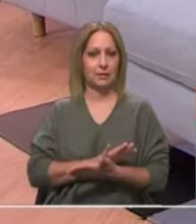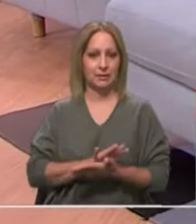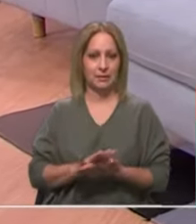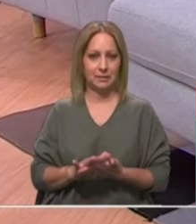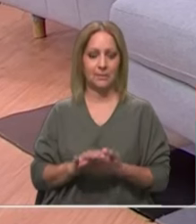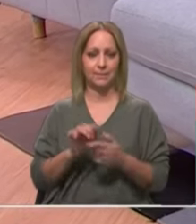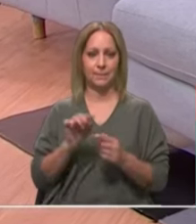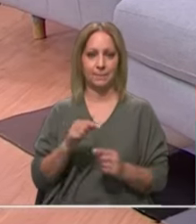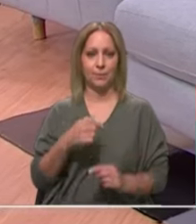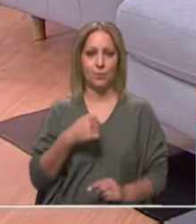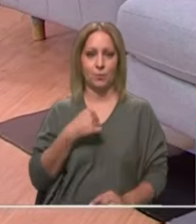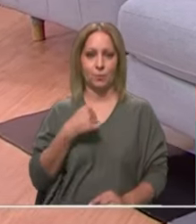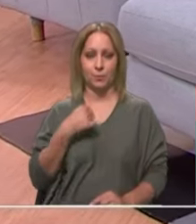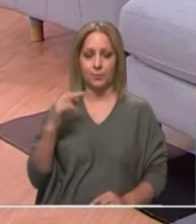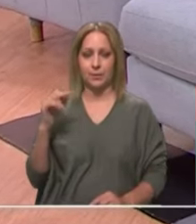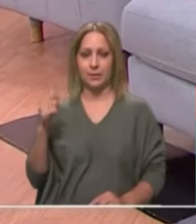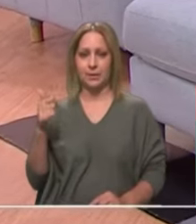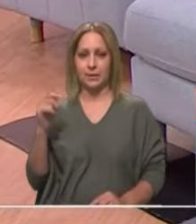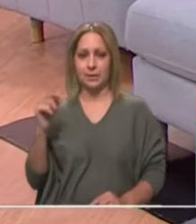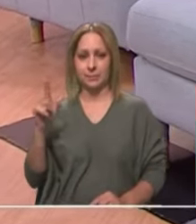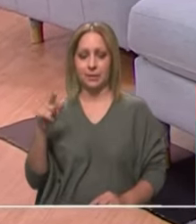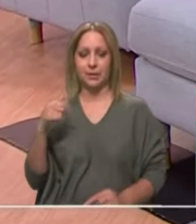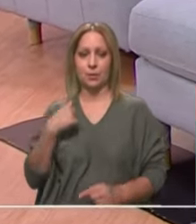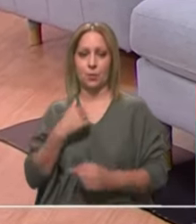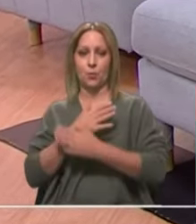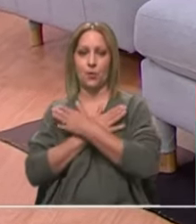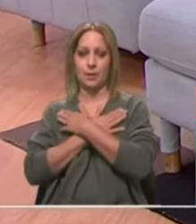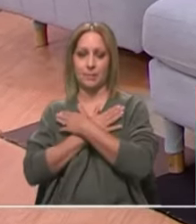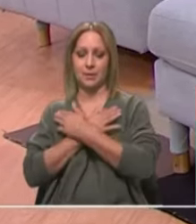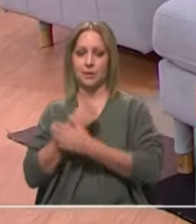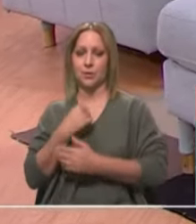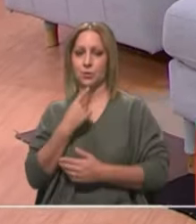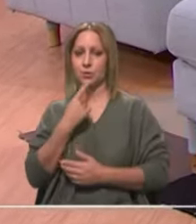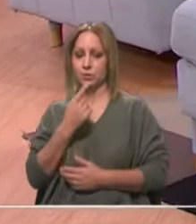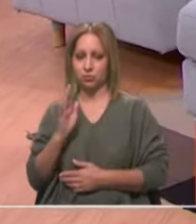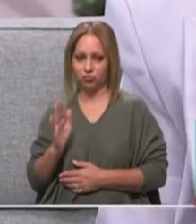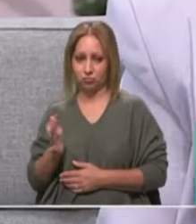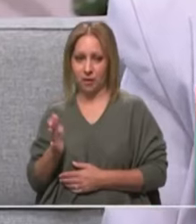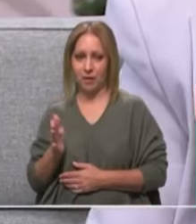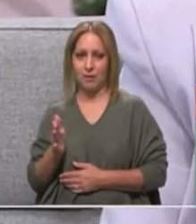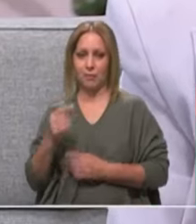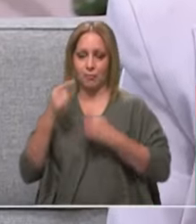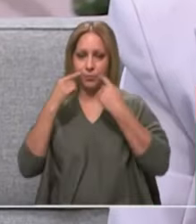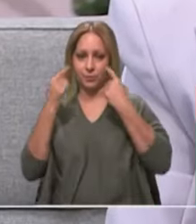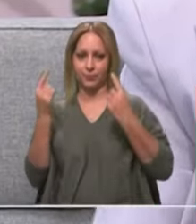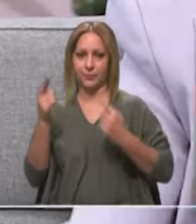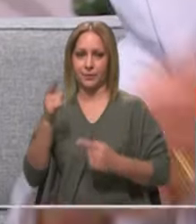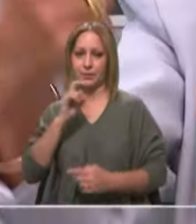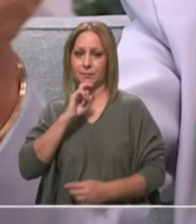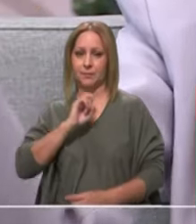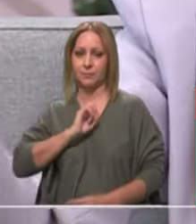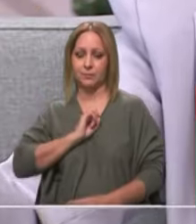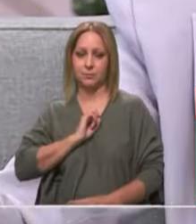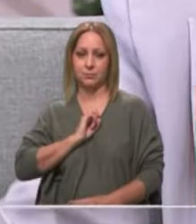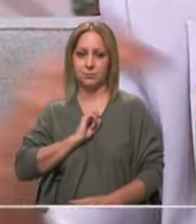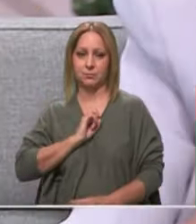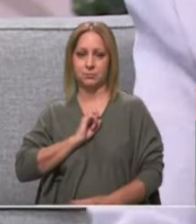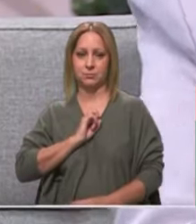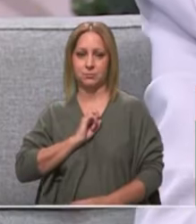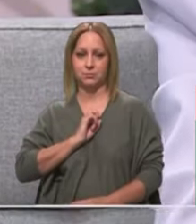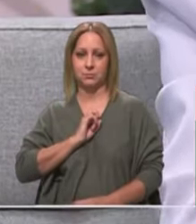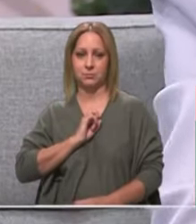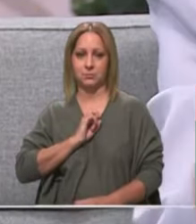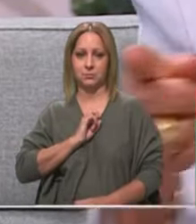próprio do Abel Dias de quem eu sou amiga também e que já disse publicamente mais do que uma vez que me avisou a mim avisou-me já